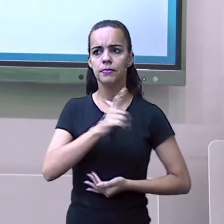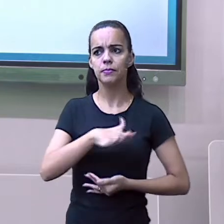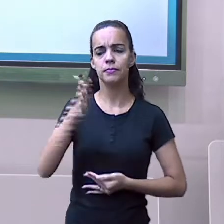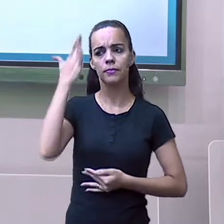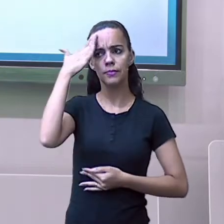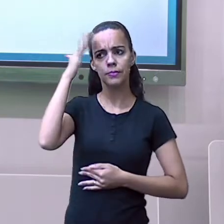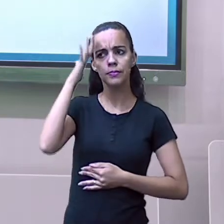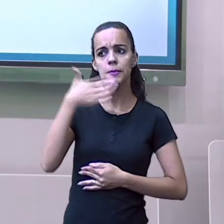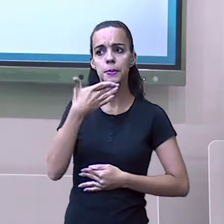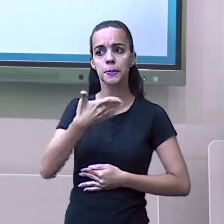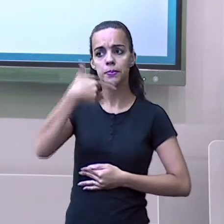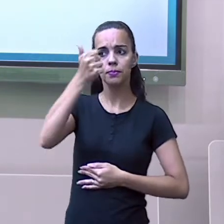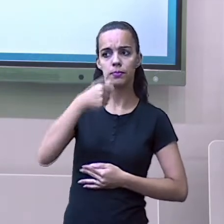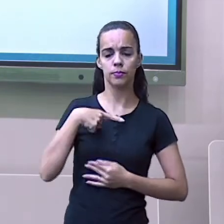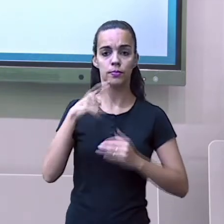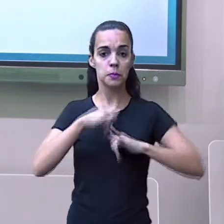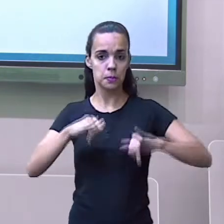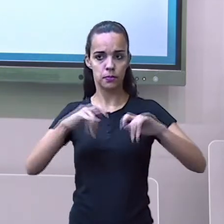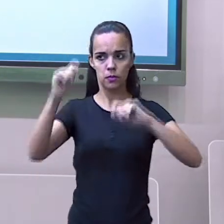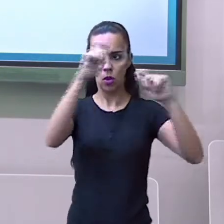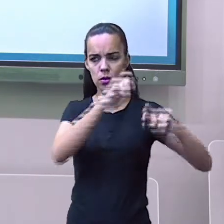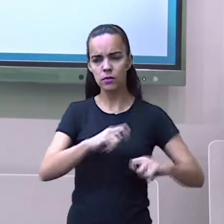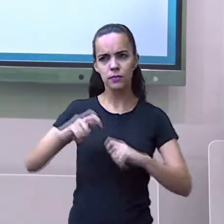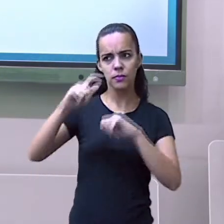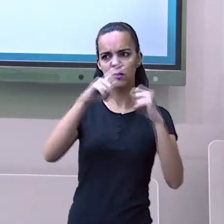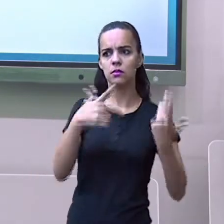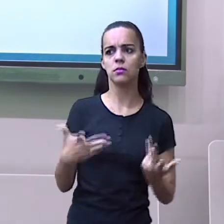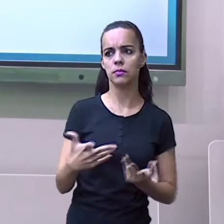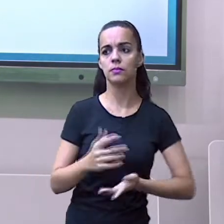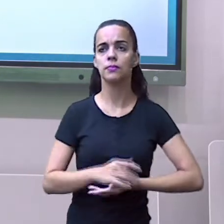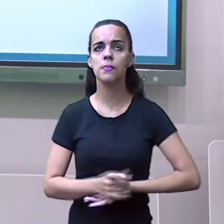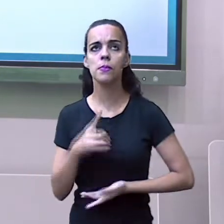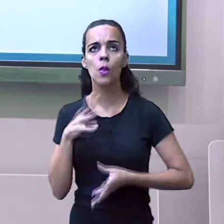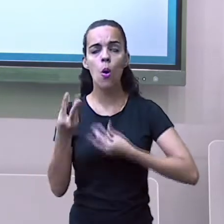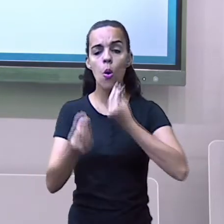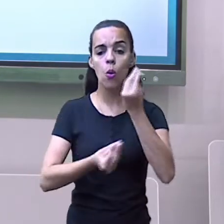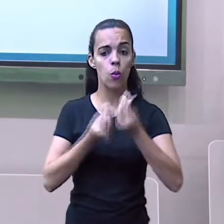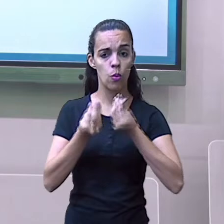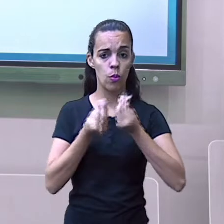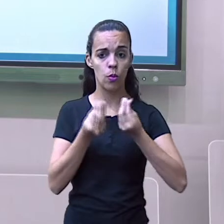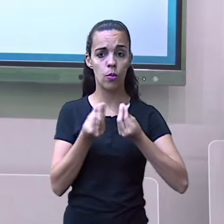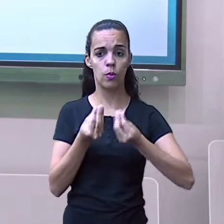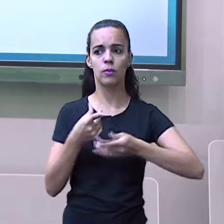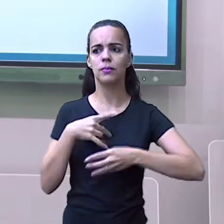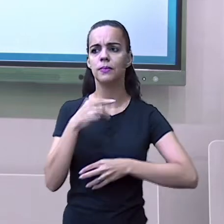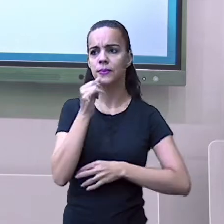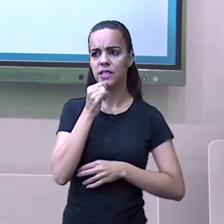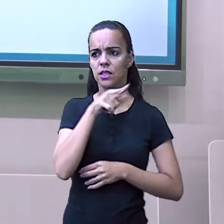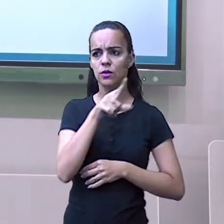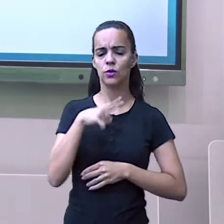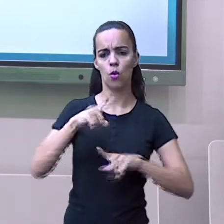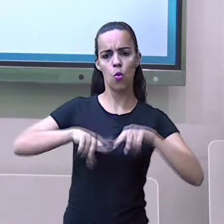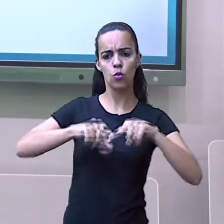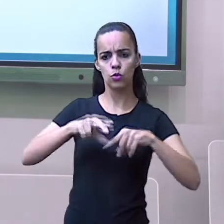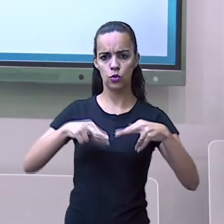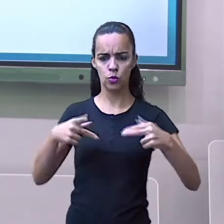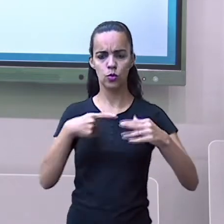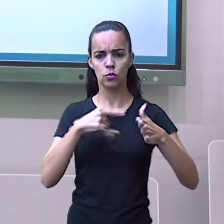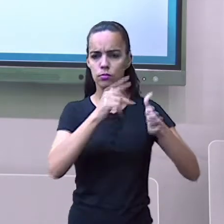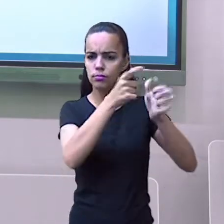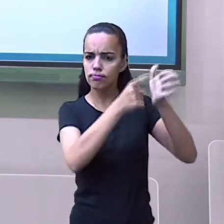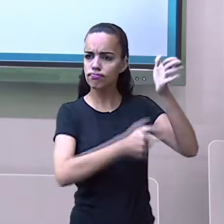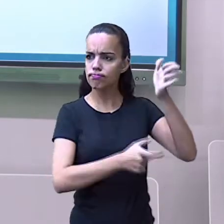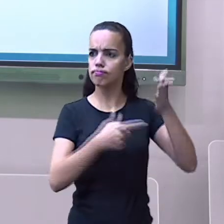Compreendemos melhor a propaganda enganosa. Agora vejamos como funciona a descrição dos produtos.